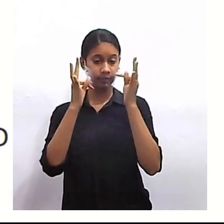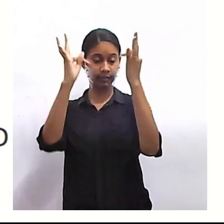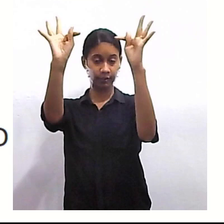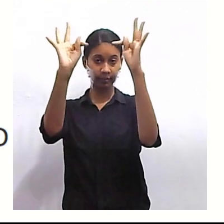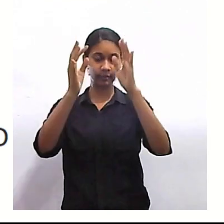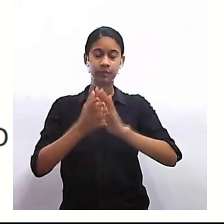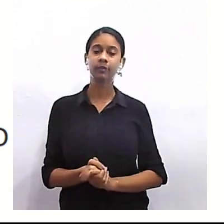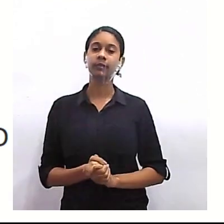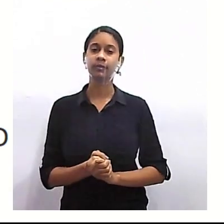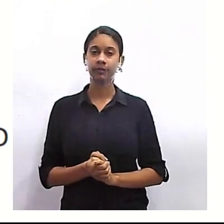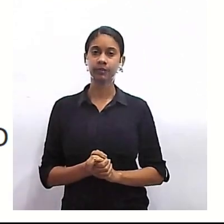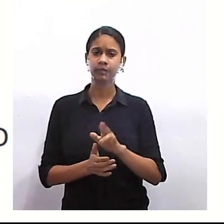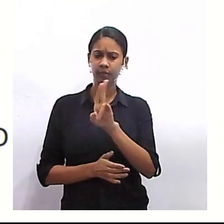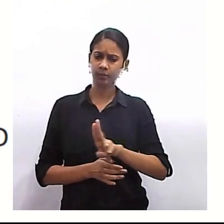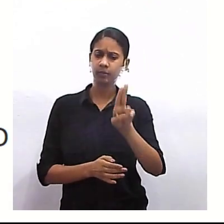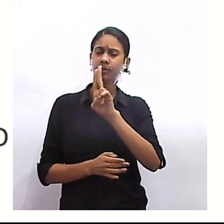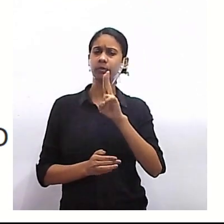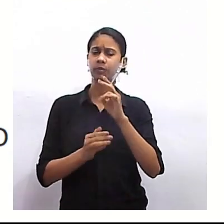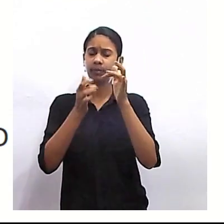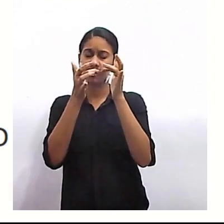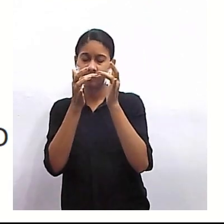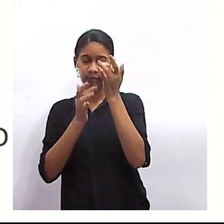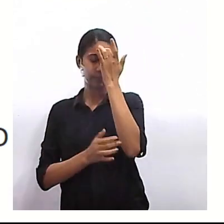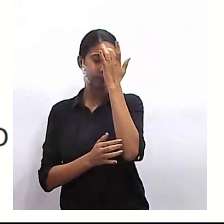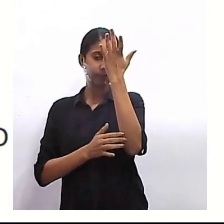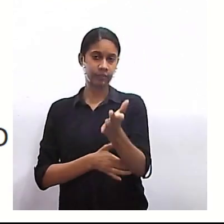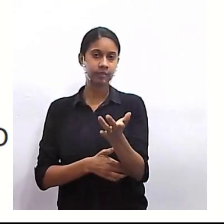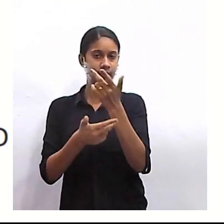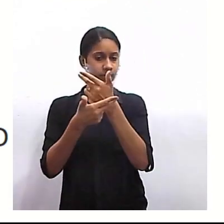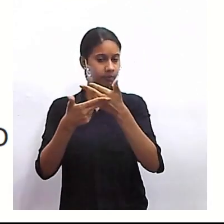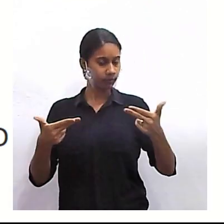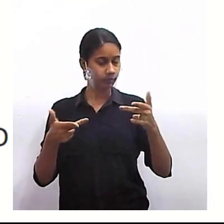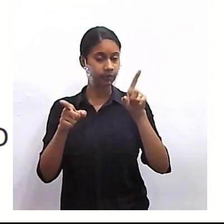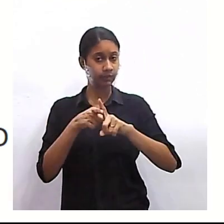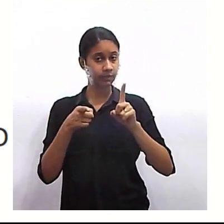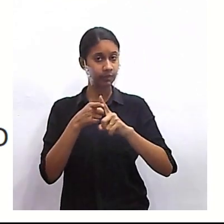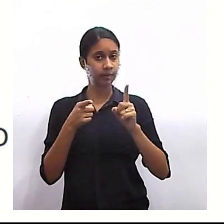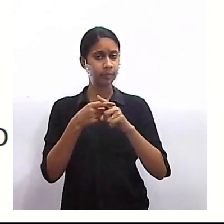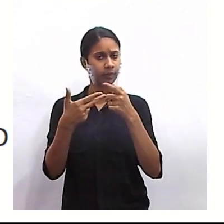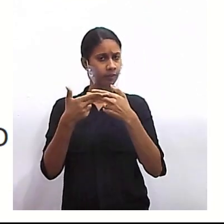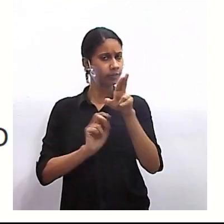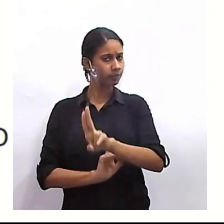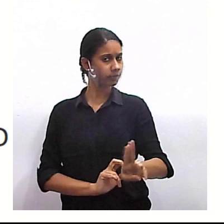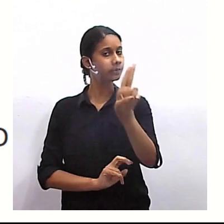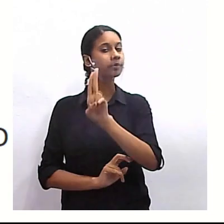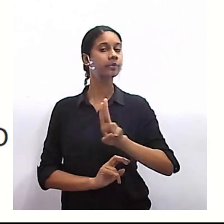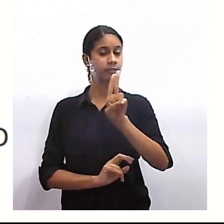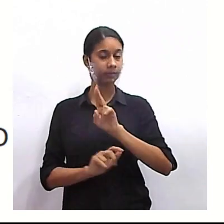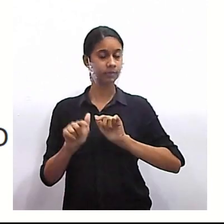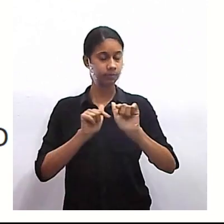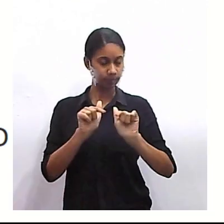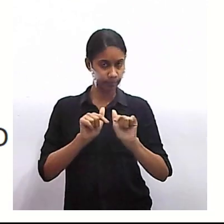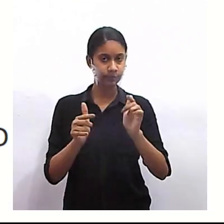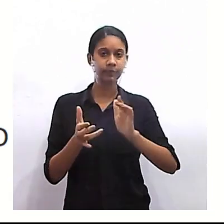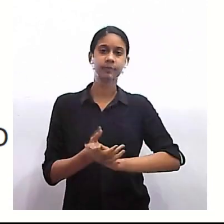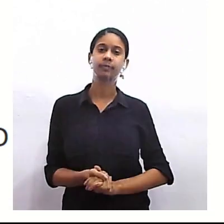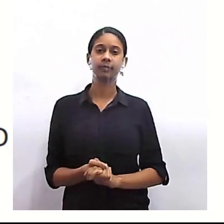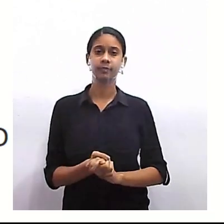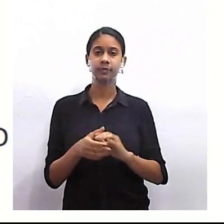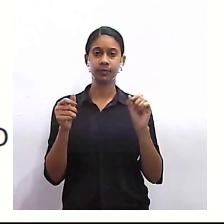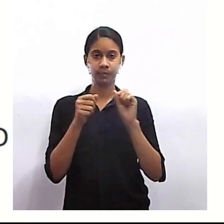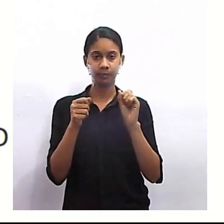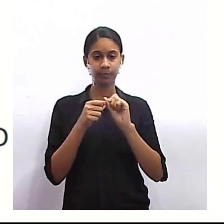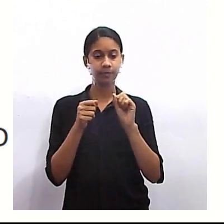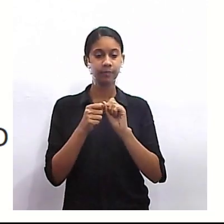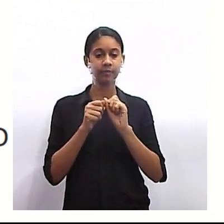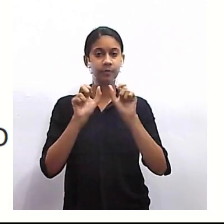vai encontrar para facilitar todos os processos diários, os equipamentos que a gente vai estar trabalhando para uma busca